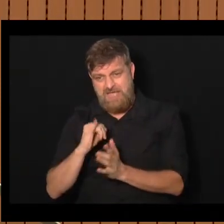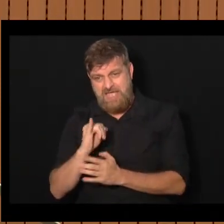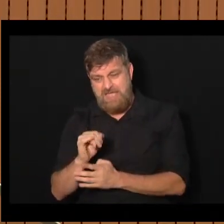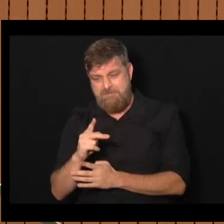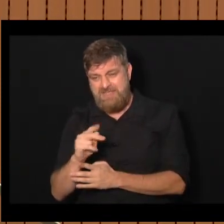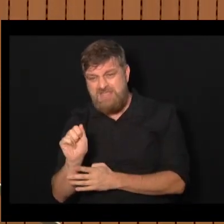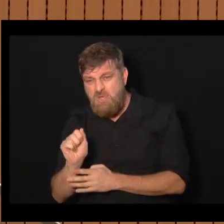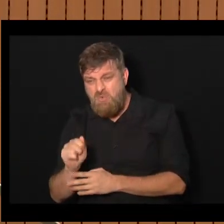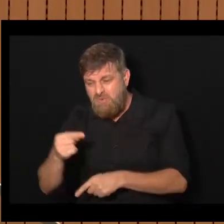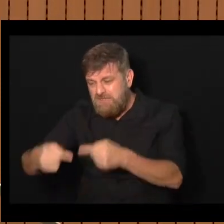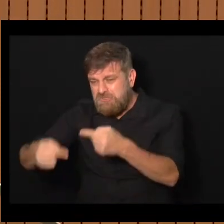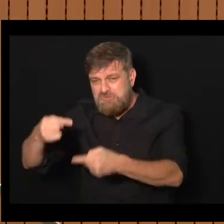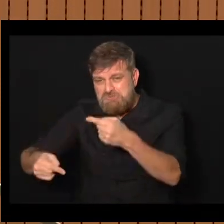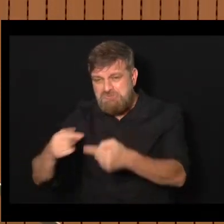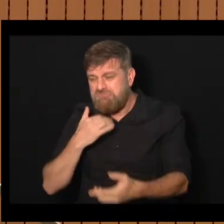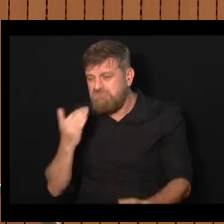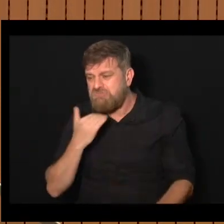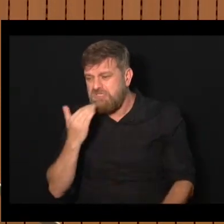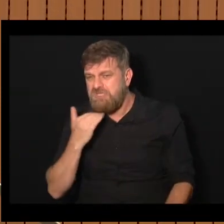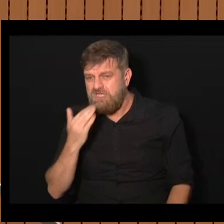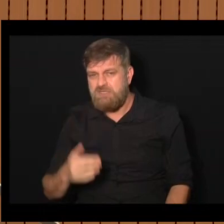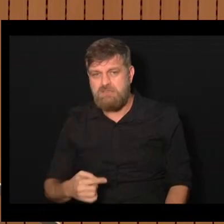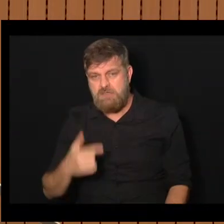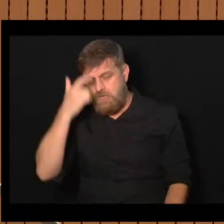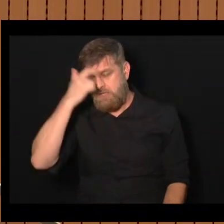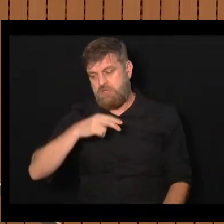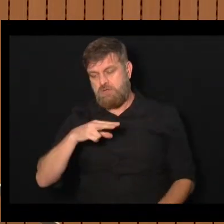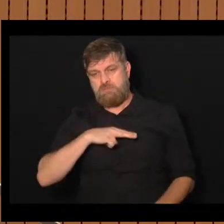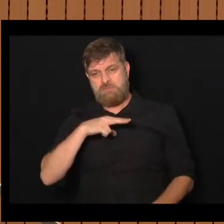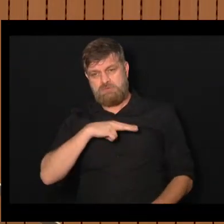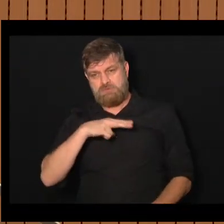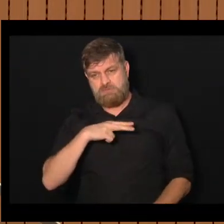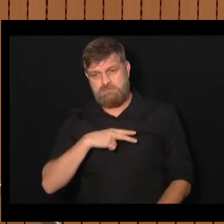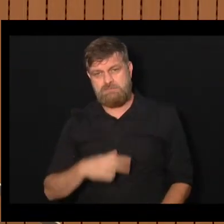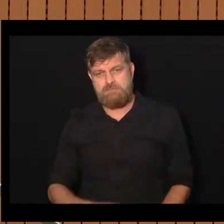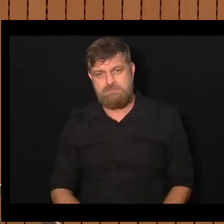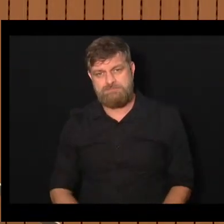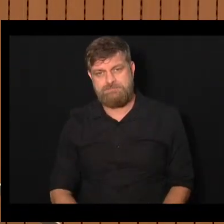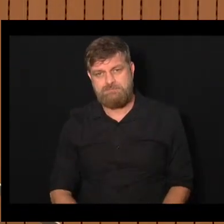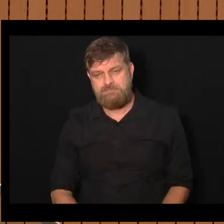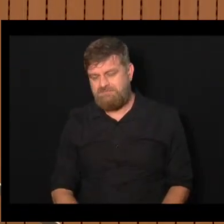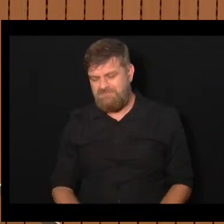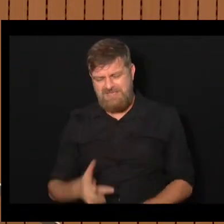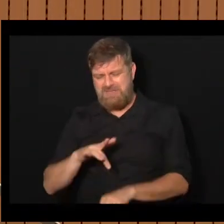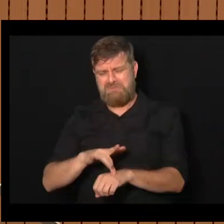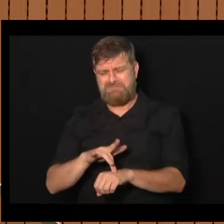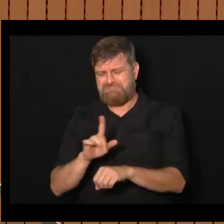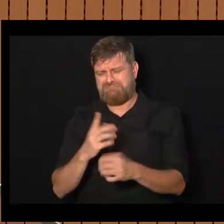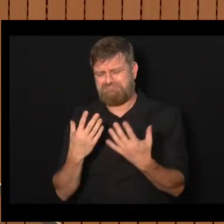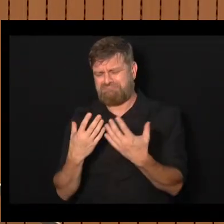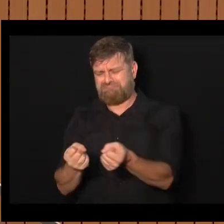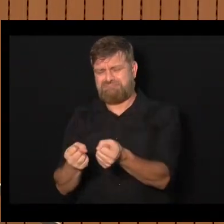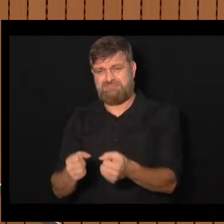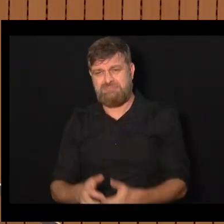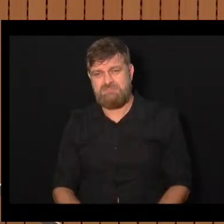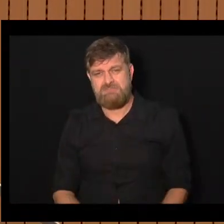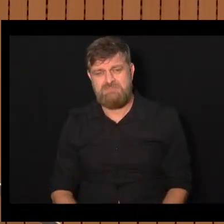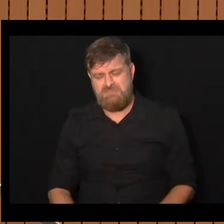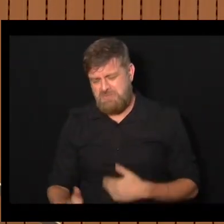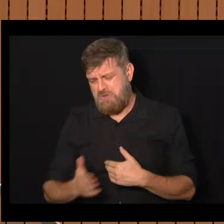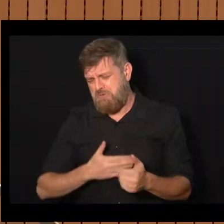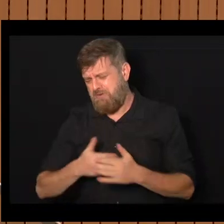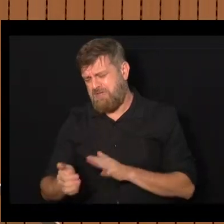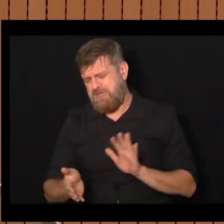discutem os projetos de lei. E eu, particularmente, considero isso um absurdo, seja quem for